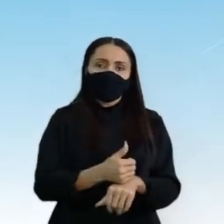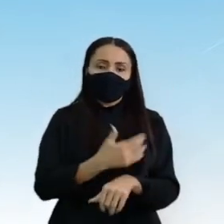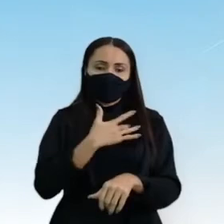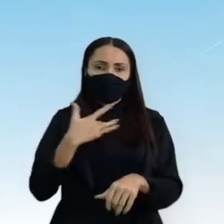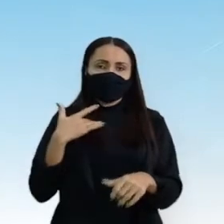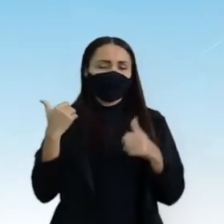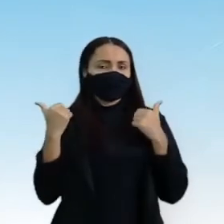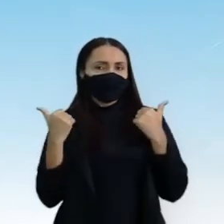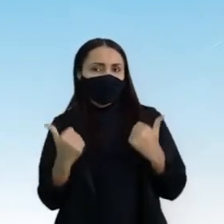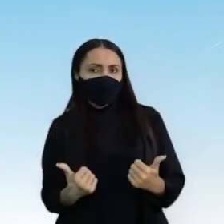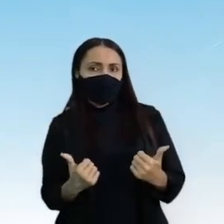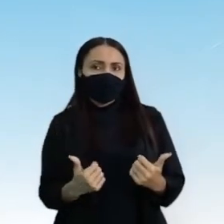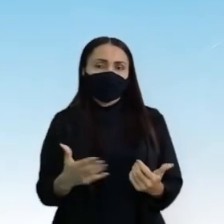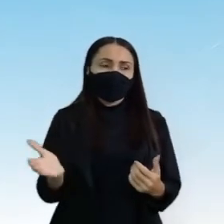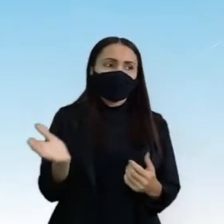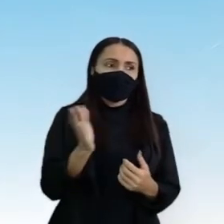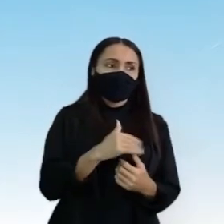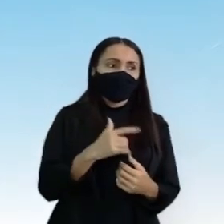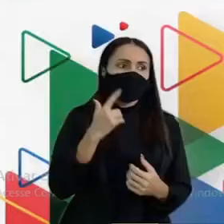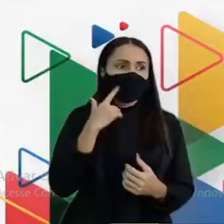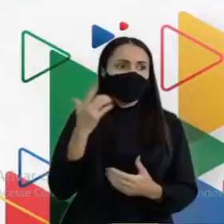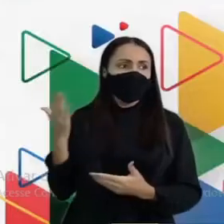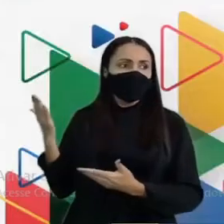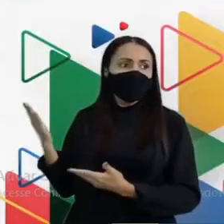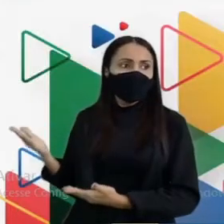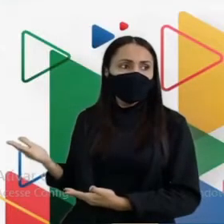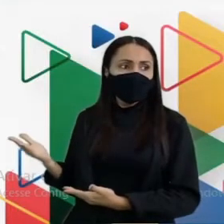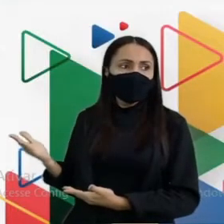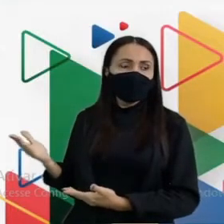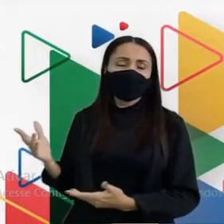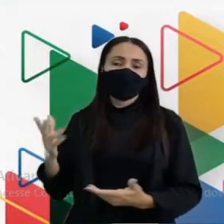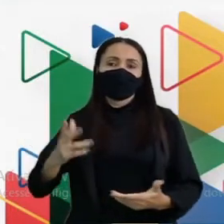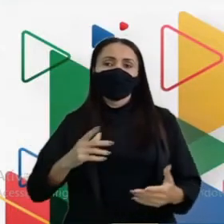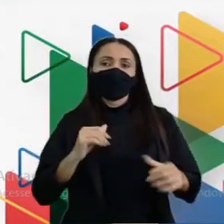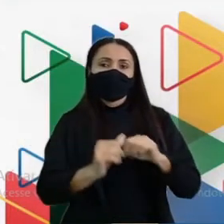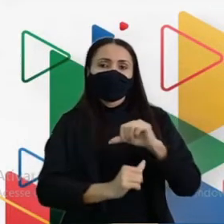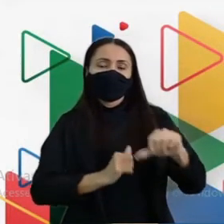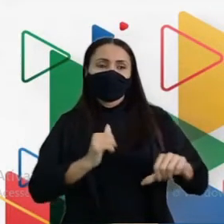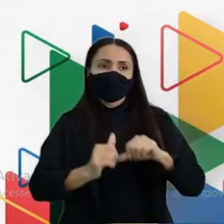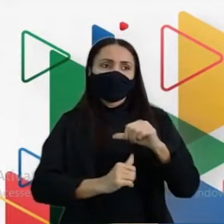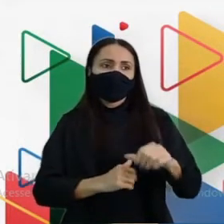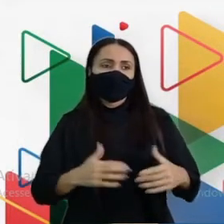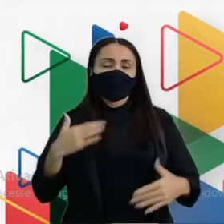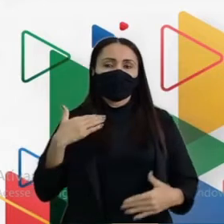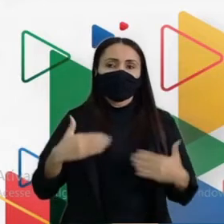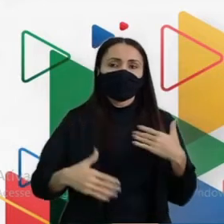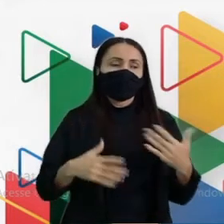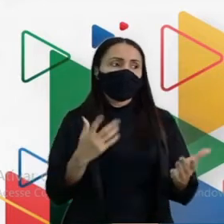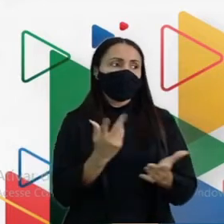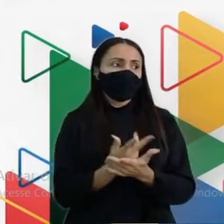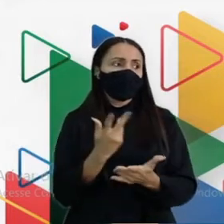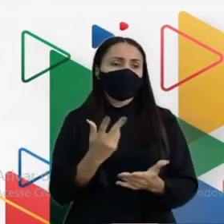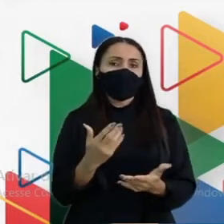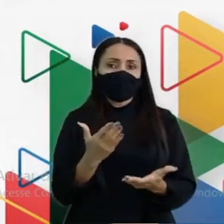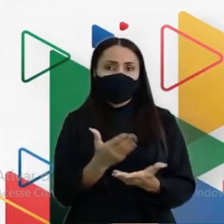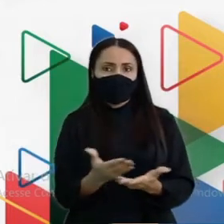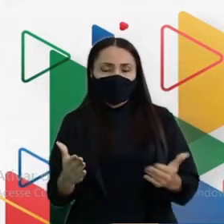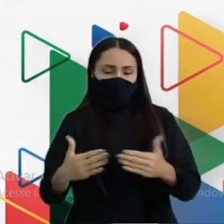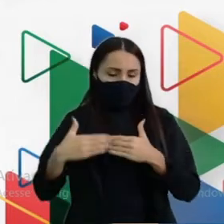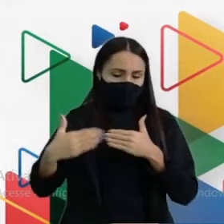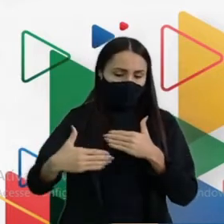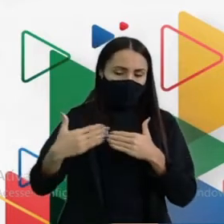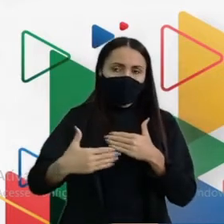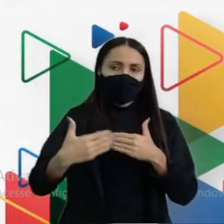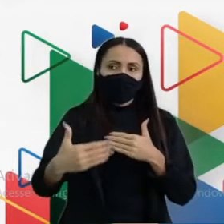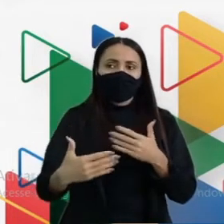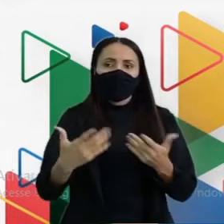saúde, tá certo? Então vamos ver aqui. Nessas mudanças corporais que acontecem aí ao longo da